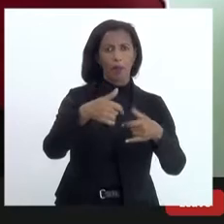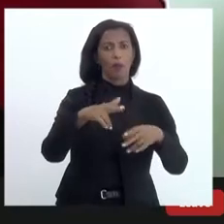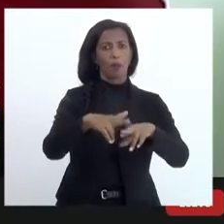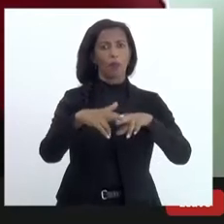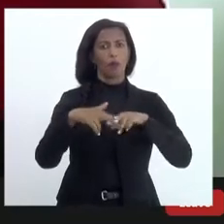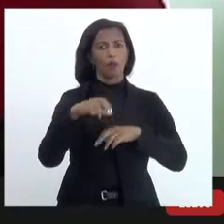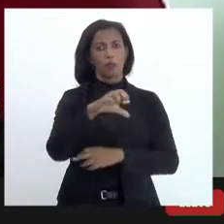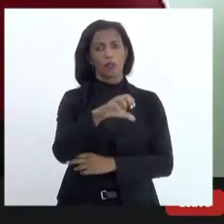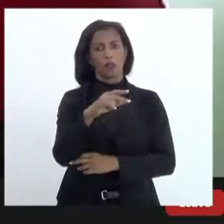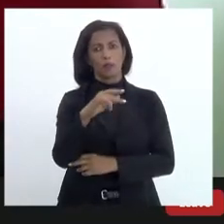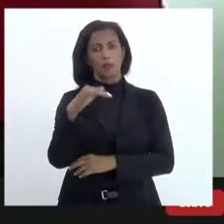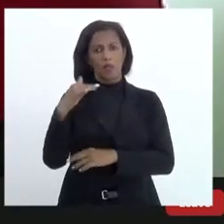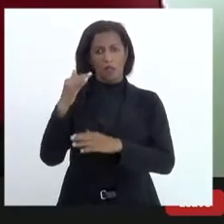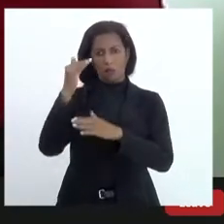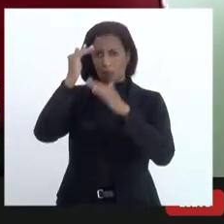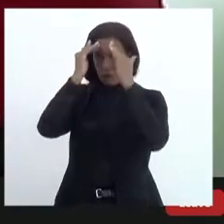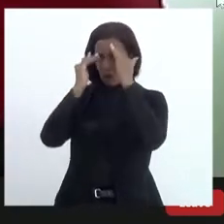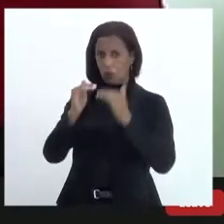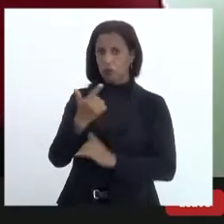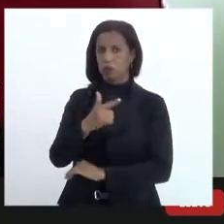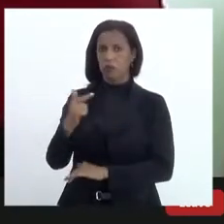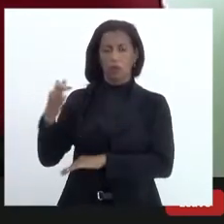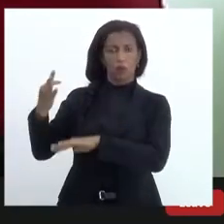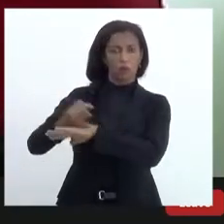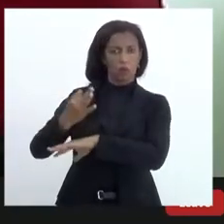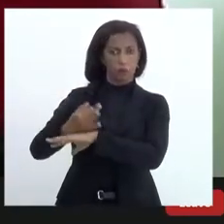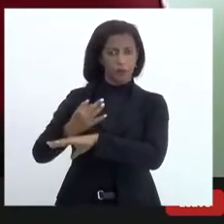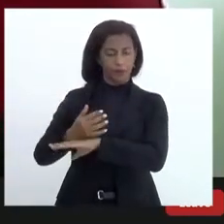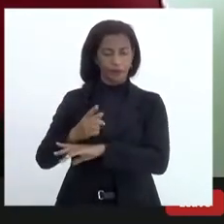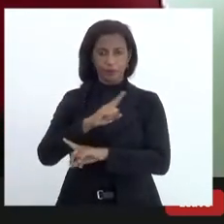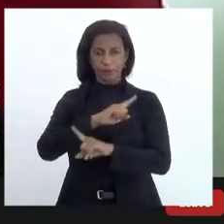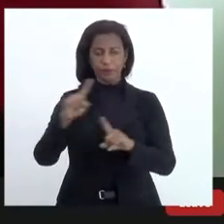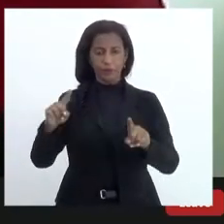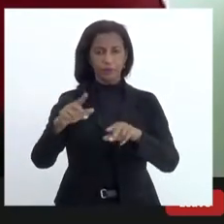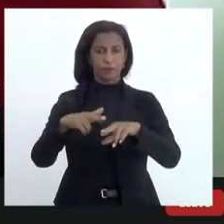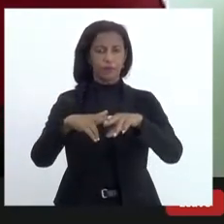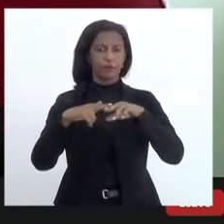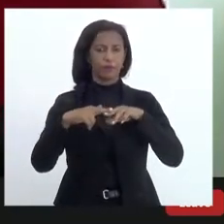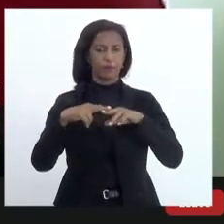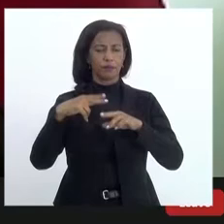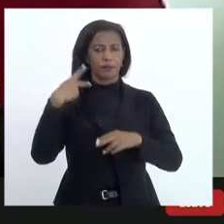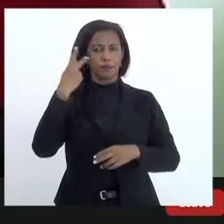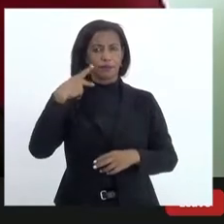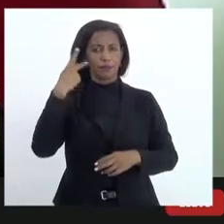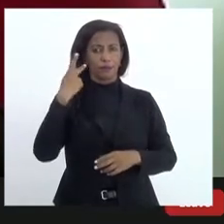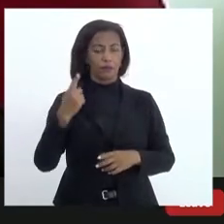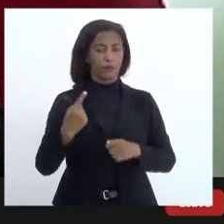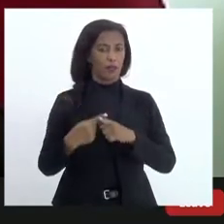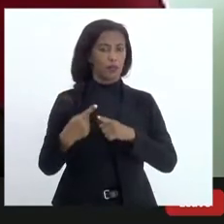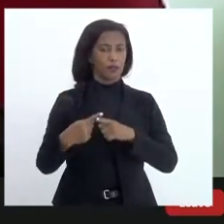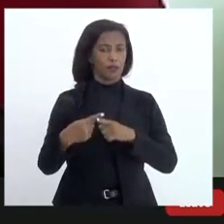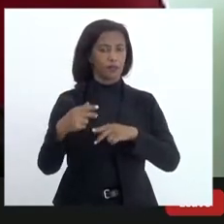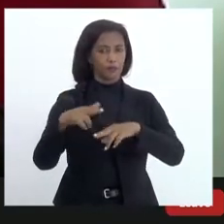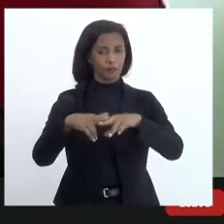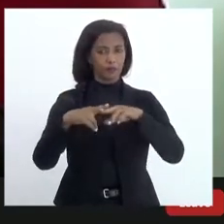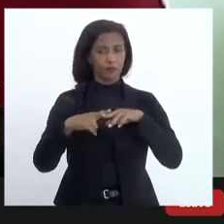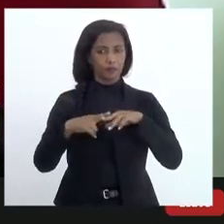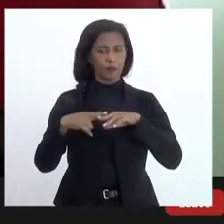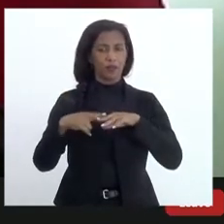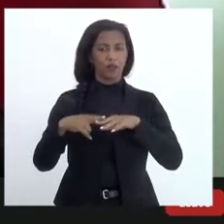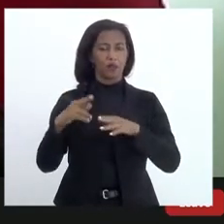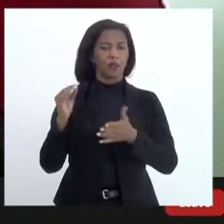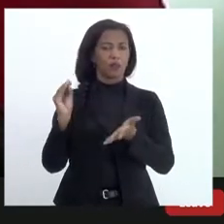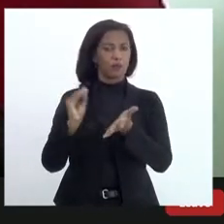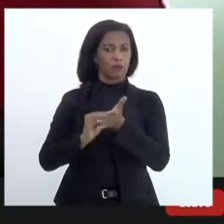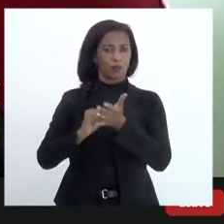da intolerância religiosa, não em razão do nosso mandato, mas em razão da atuação da CPI da